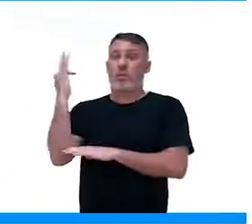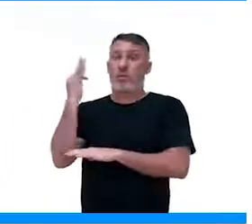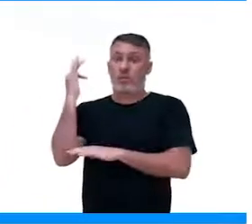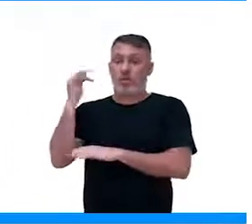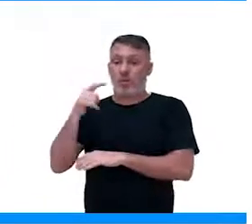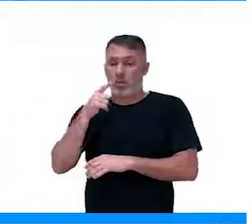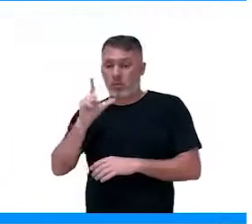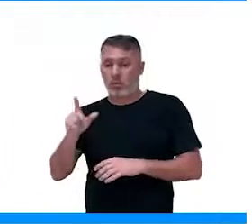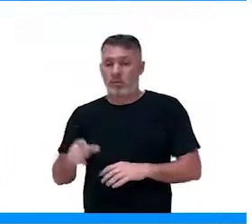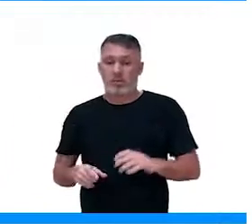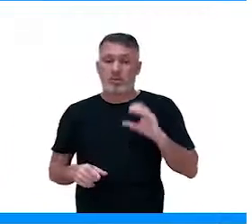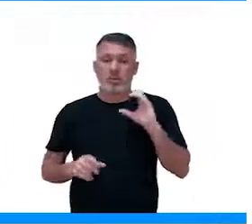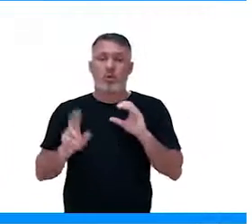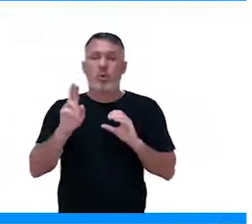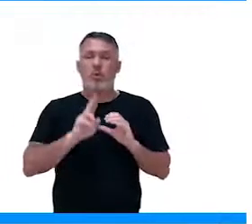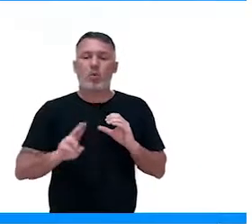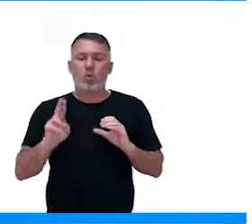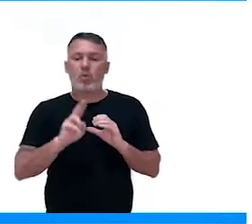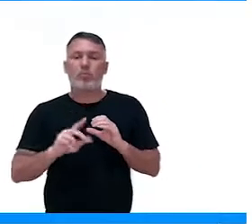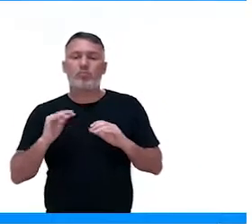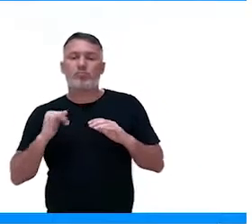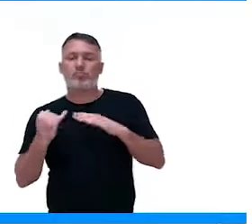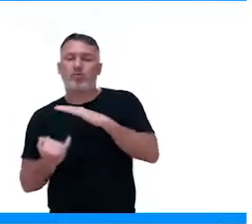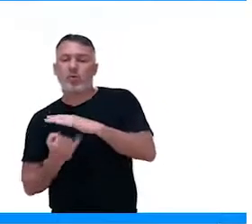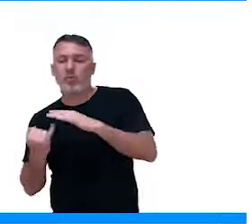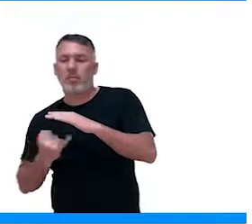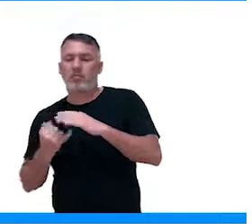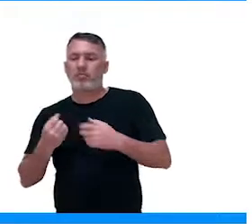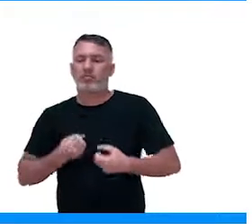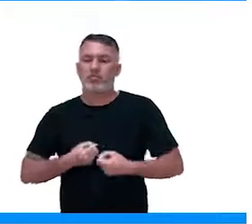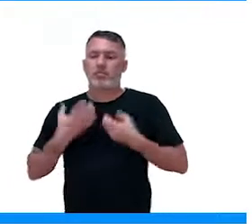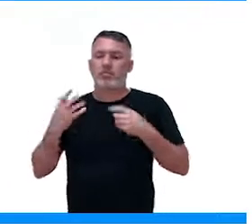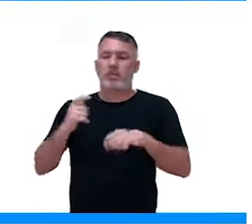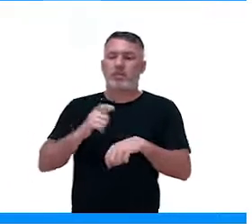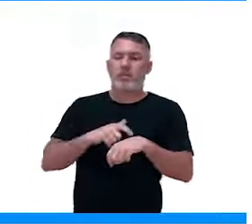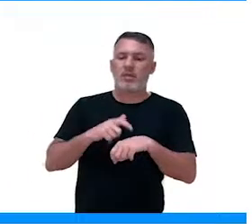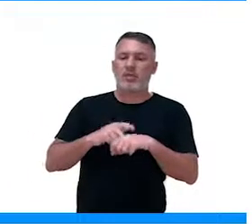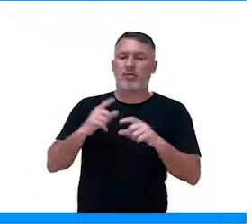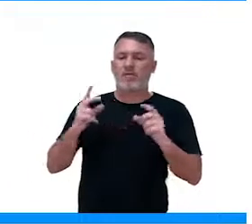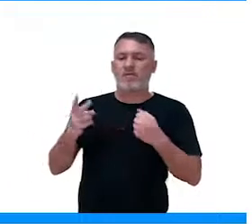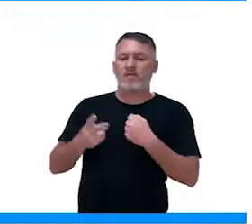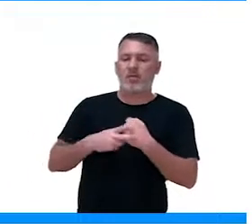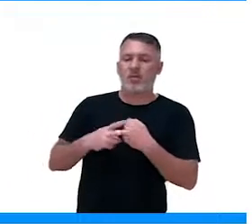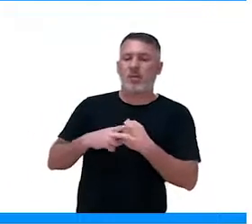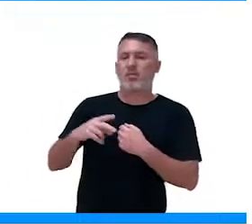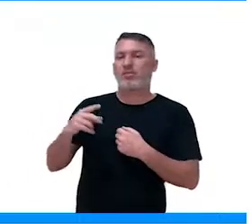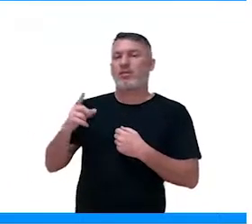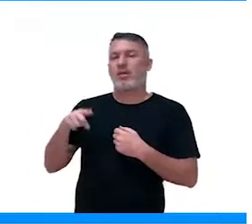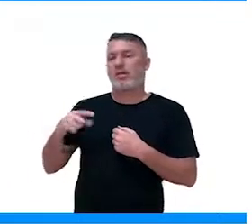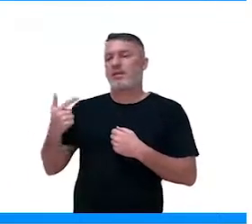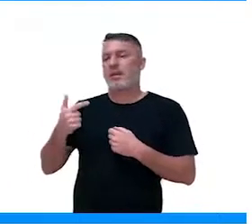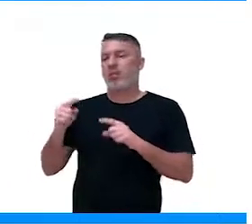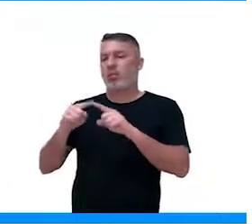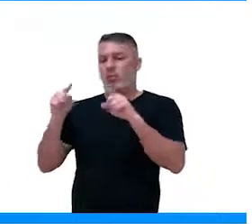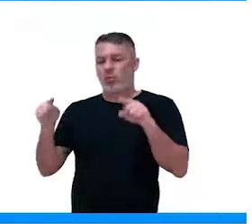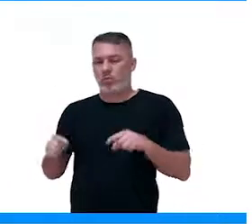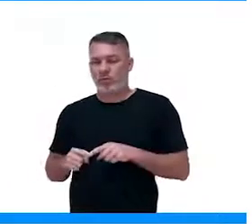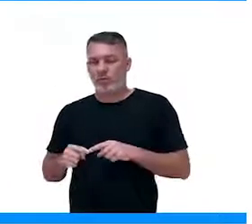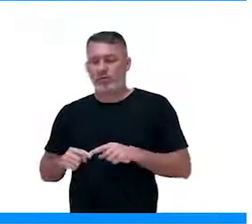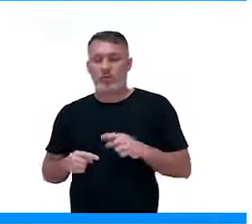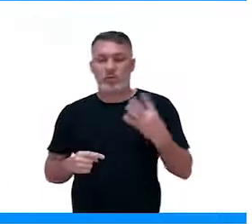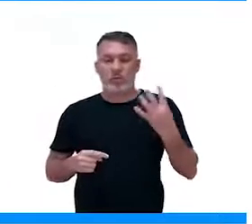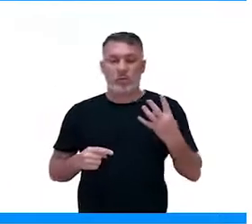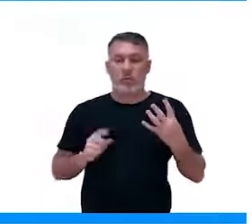formal da língua. C. O uso coloquial expresso pelo uso do termo verbal no segundo quadrinho. D. O uso de